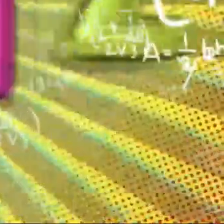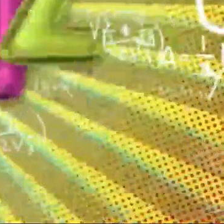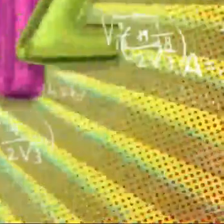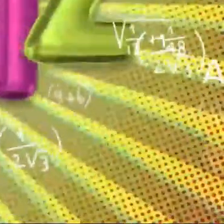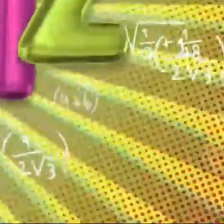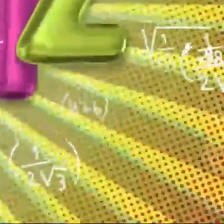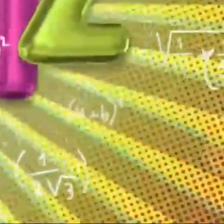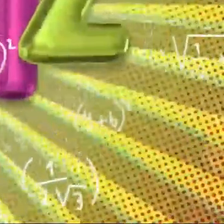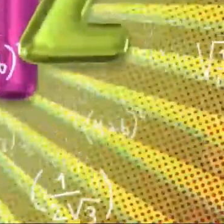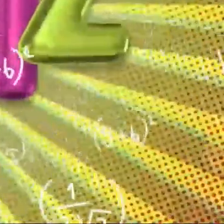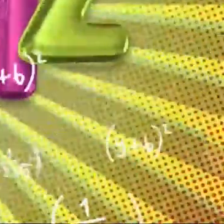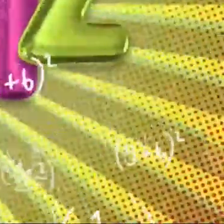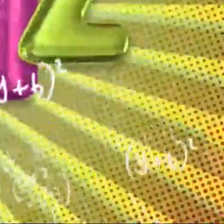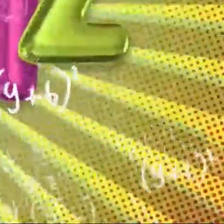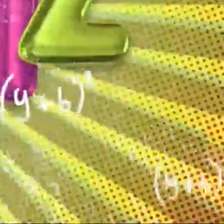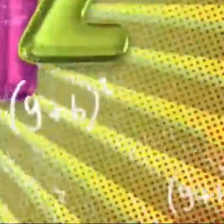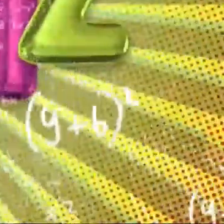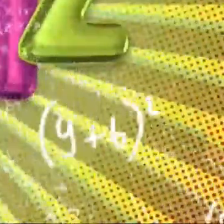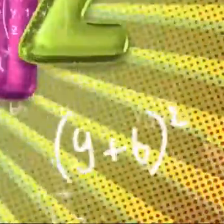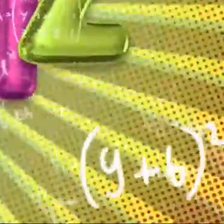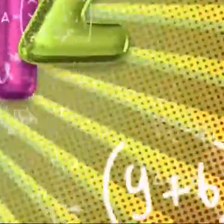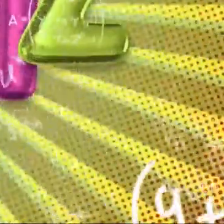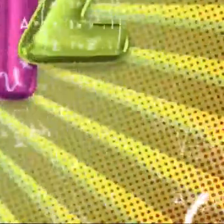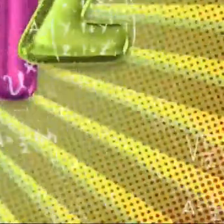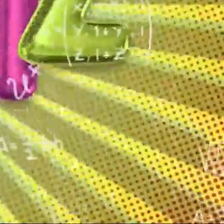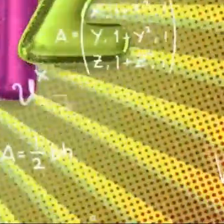A hora do quiz.